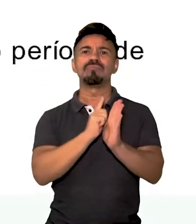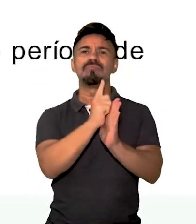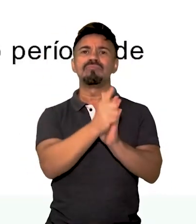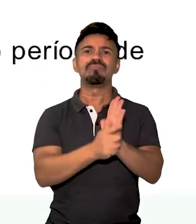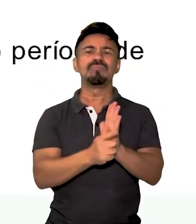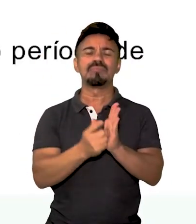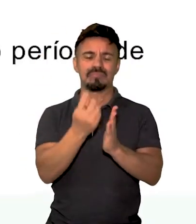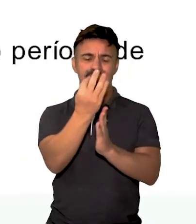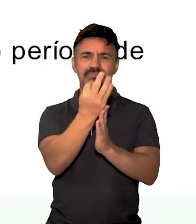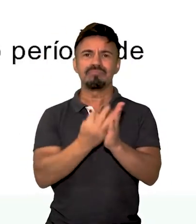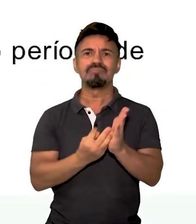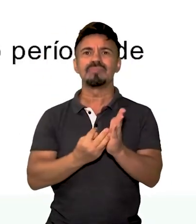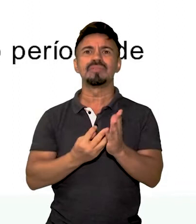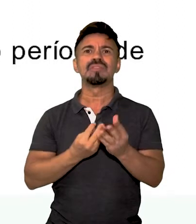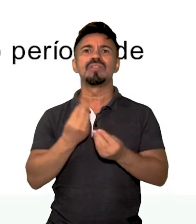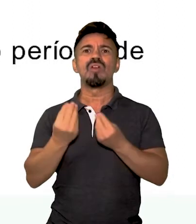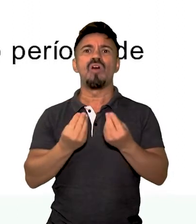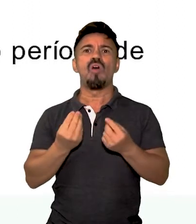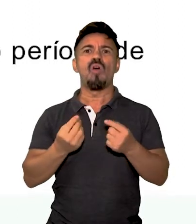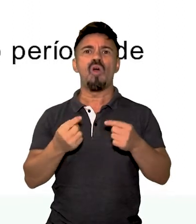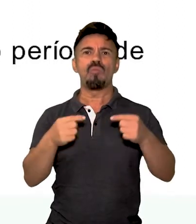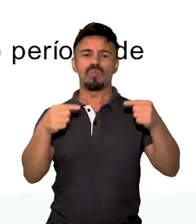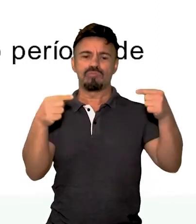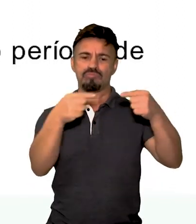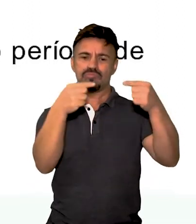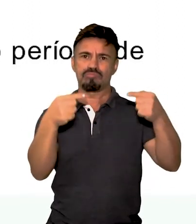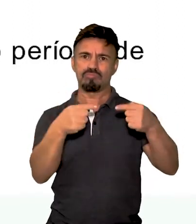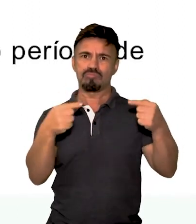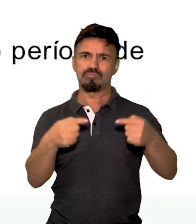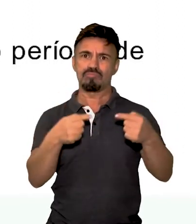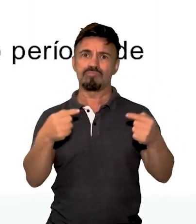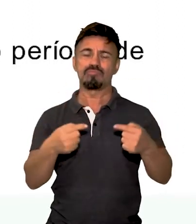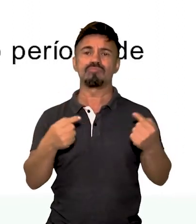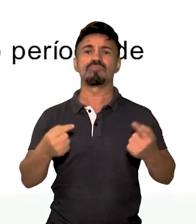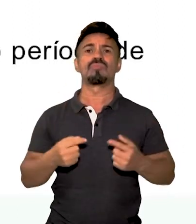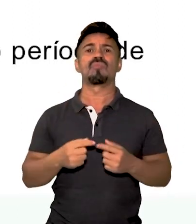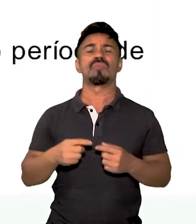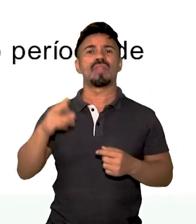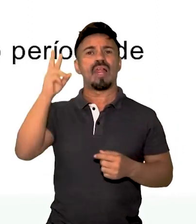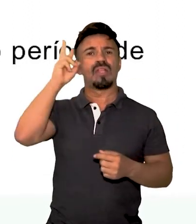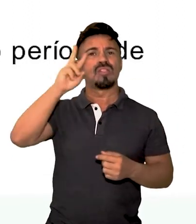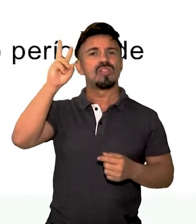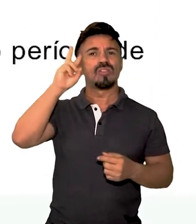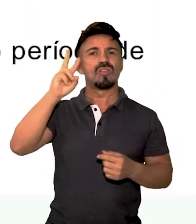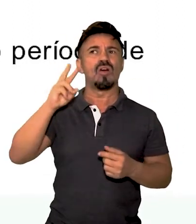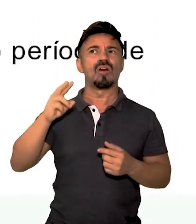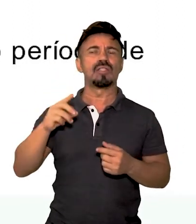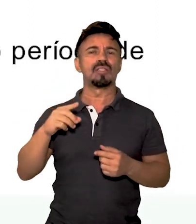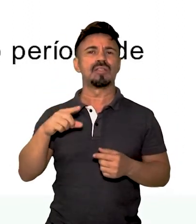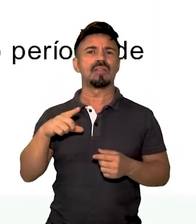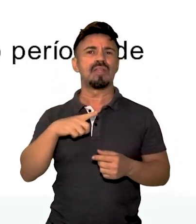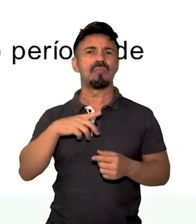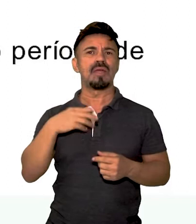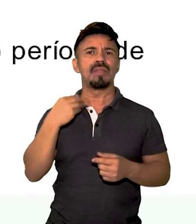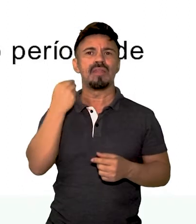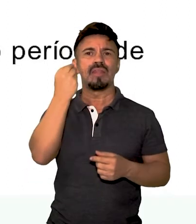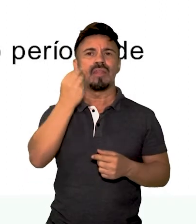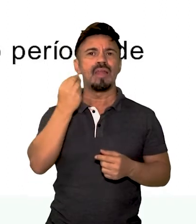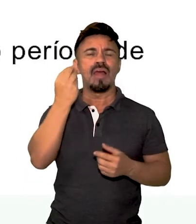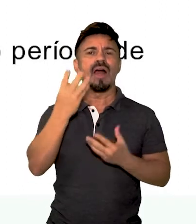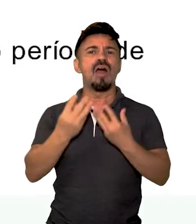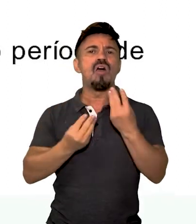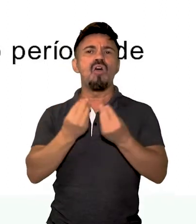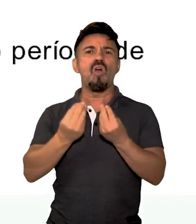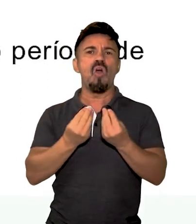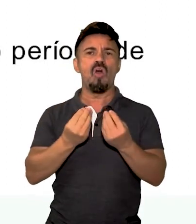textos, relacionar os textos com o contexto sócio-histórico e experimentação de papéis